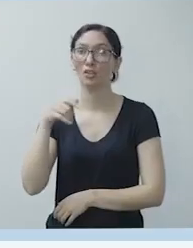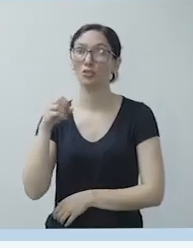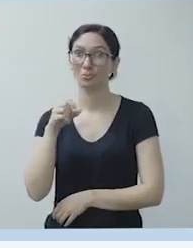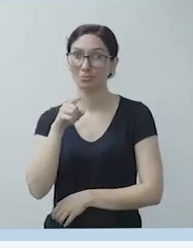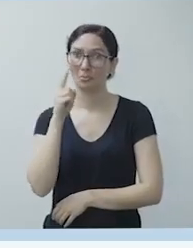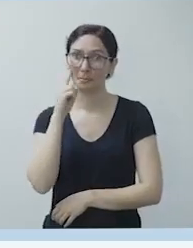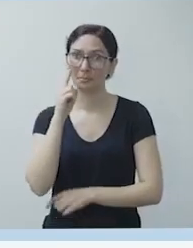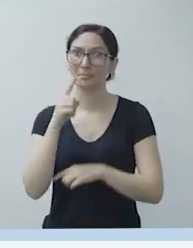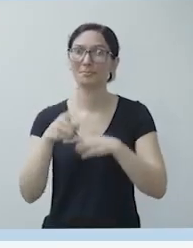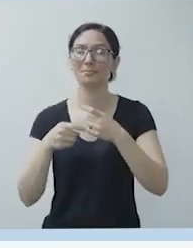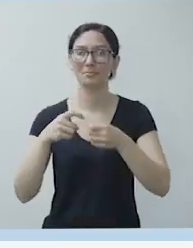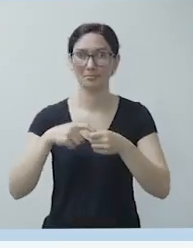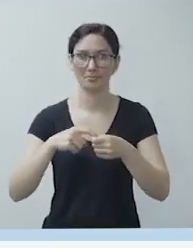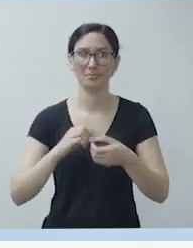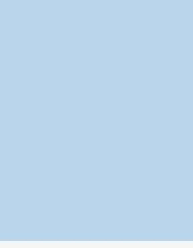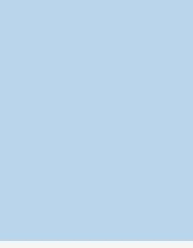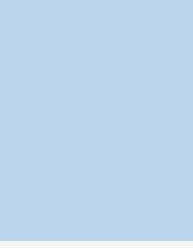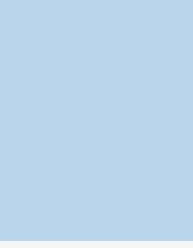volto.